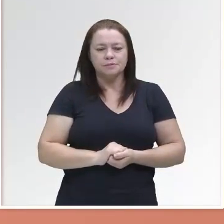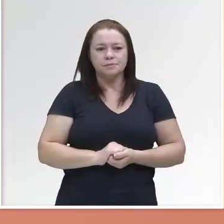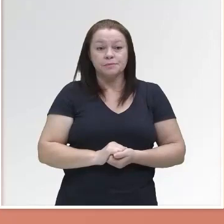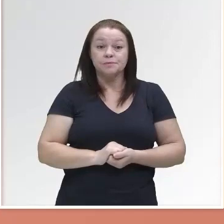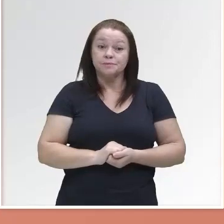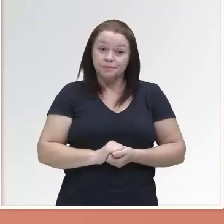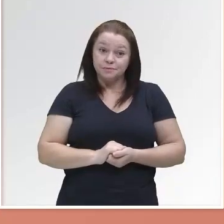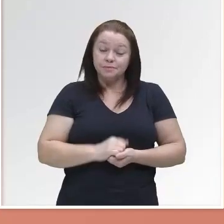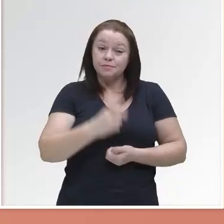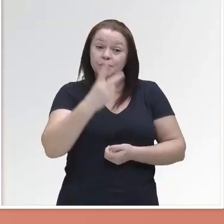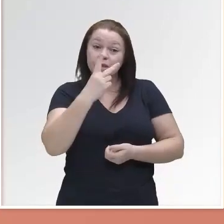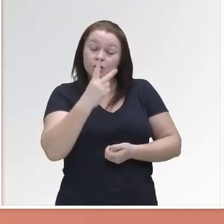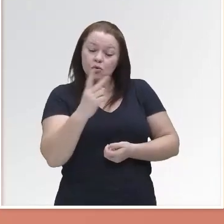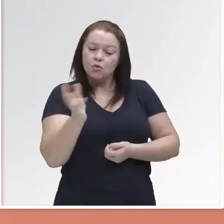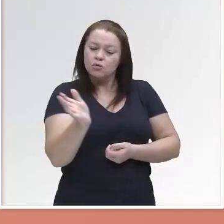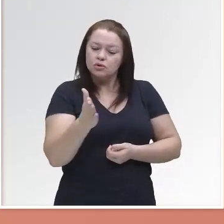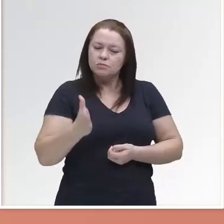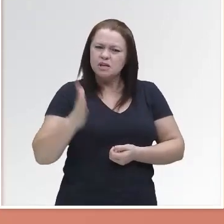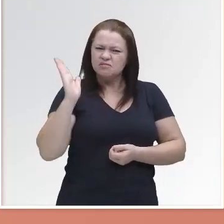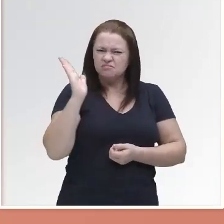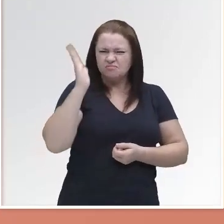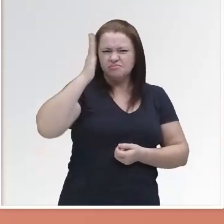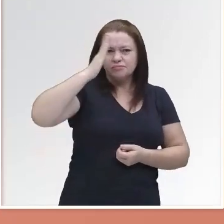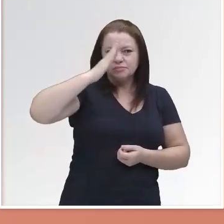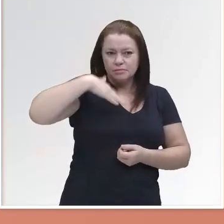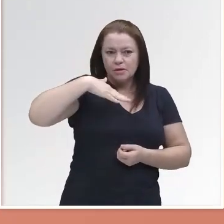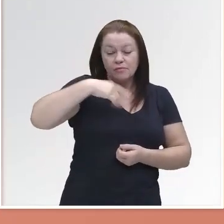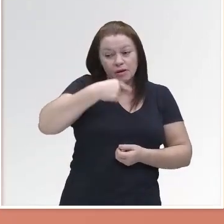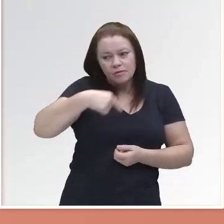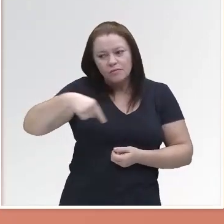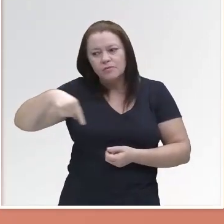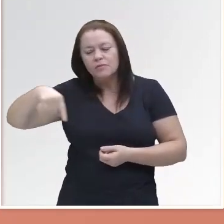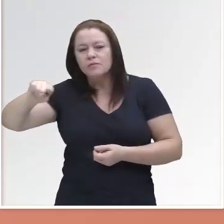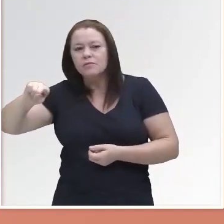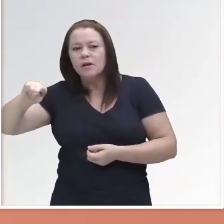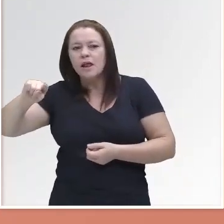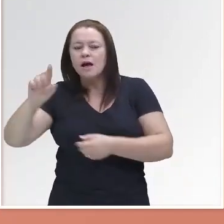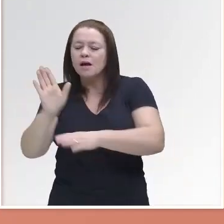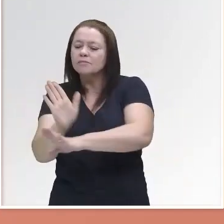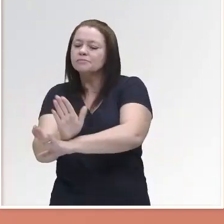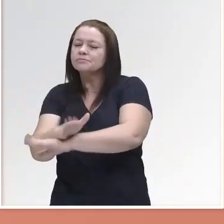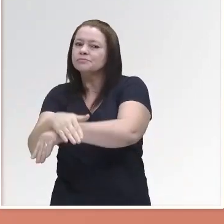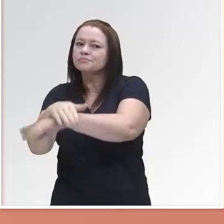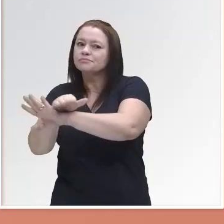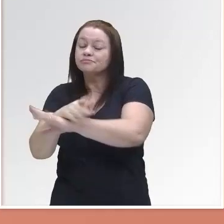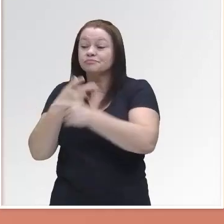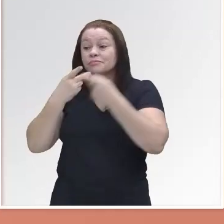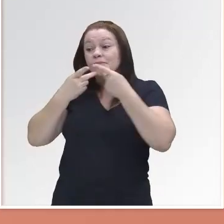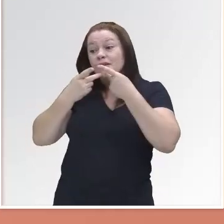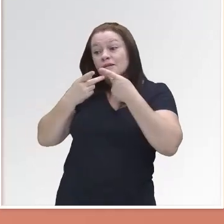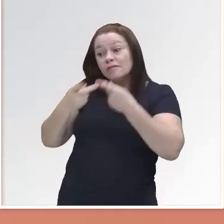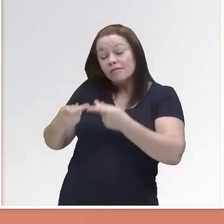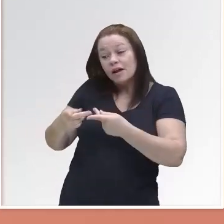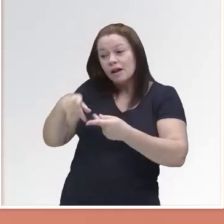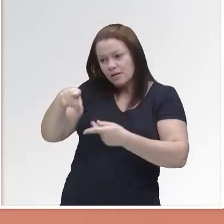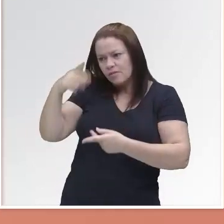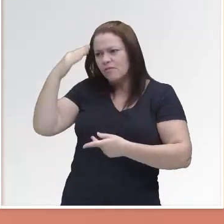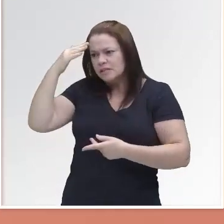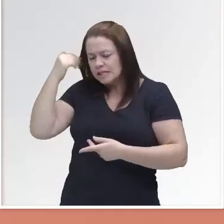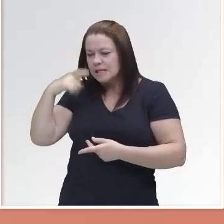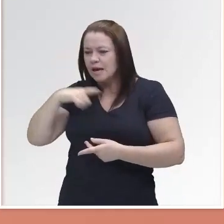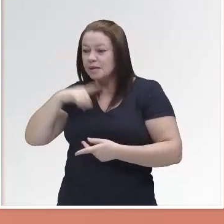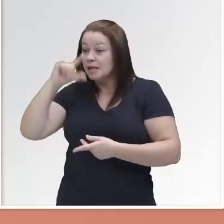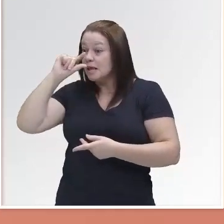Duas enguias malvadas foram lá com Ariel e falaram sobre a bruxa má que